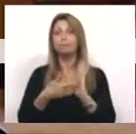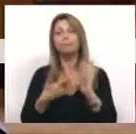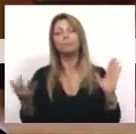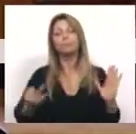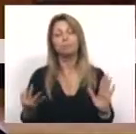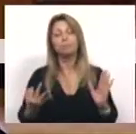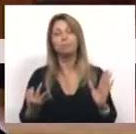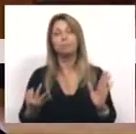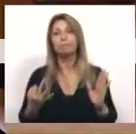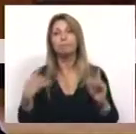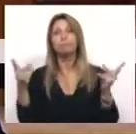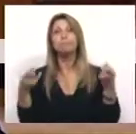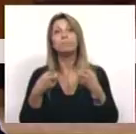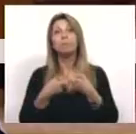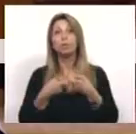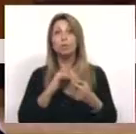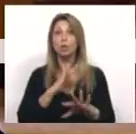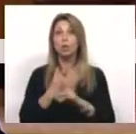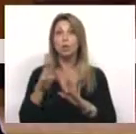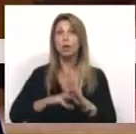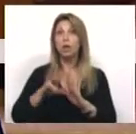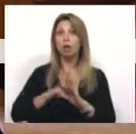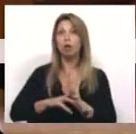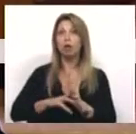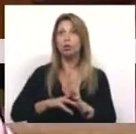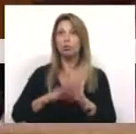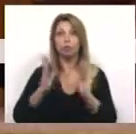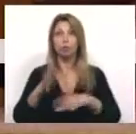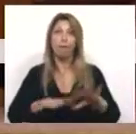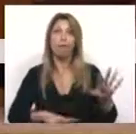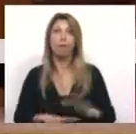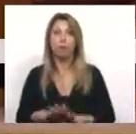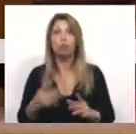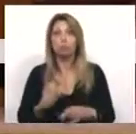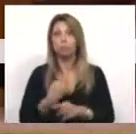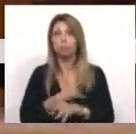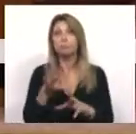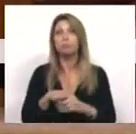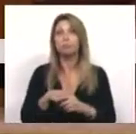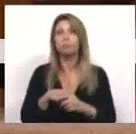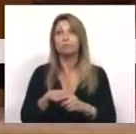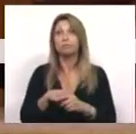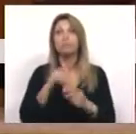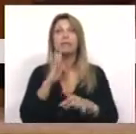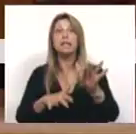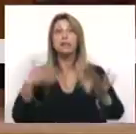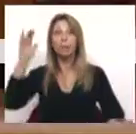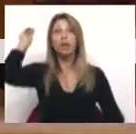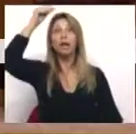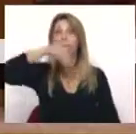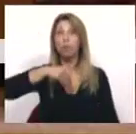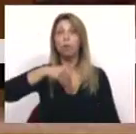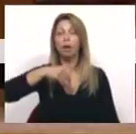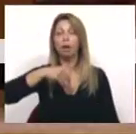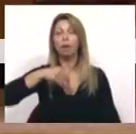resto, em consonância com outros relatórios já produzidos, inclusivamente pela Assembleia da República, a